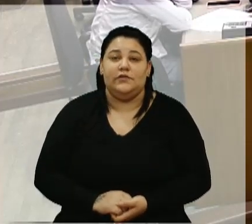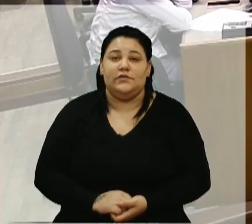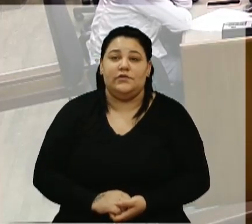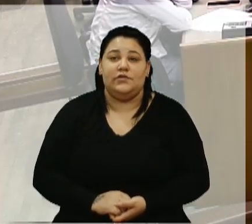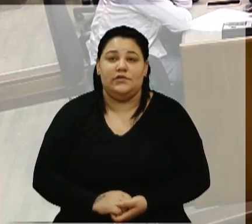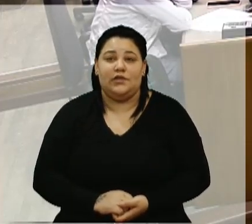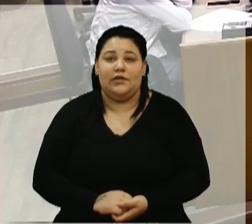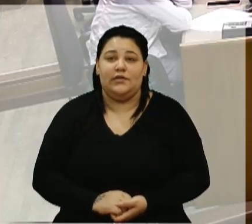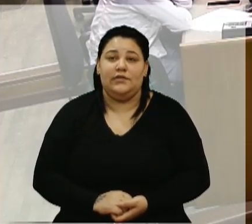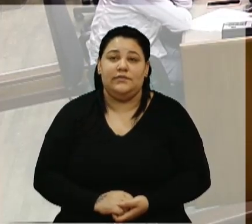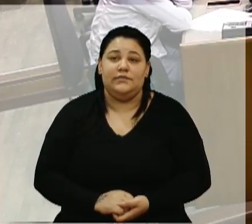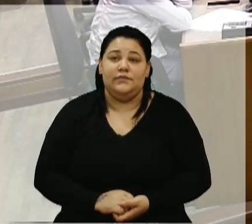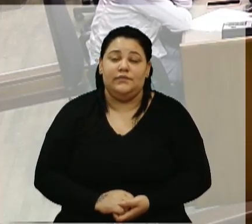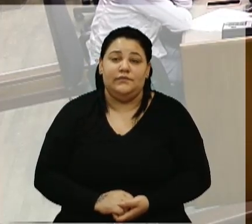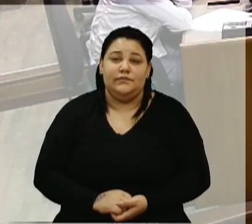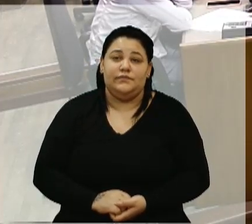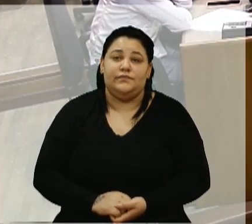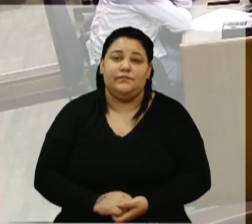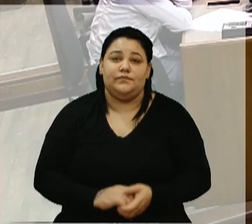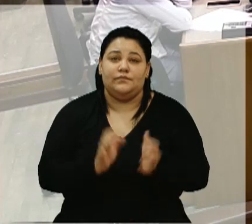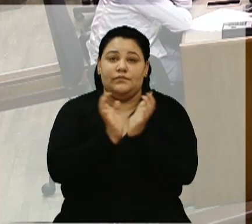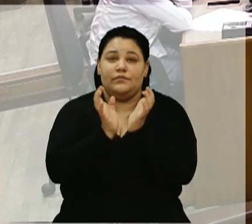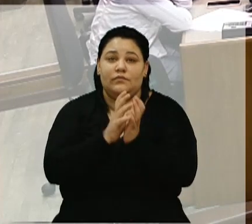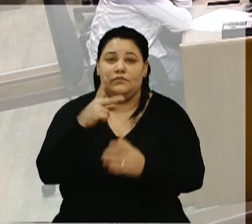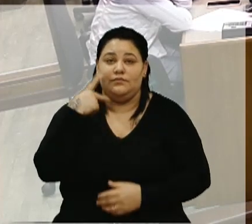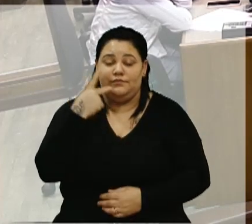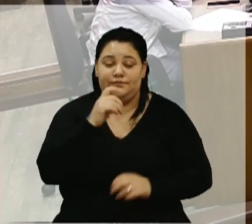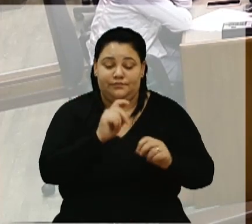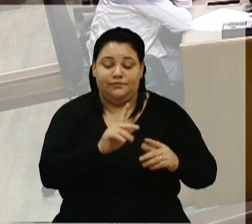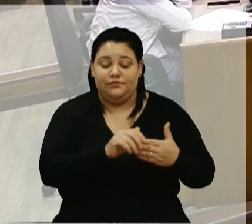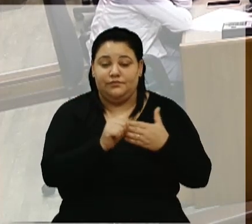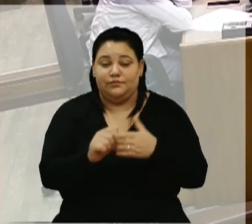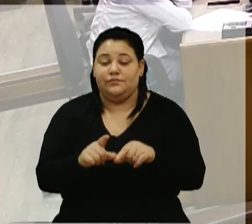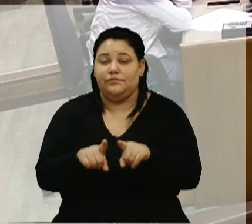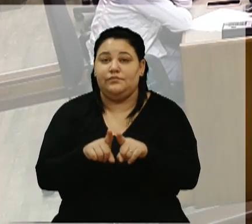Senhora presidente, caros colegas vereadores e a plateia que nos assistem,